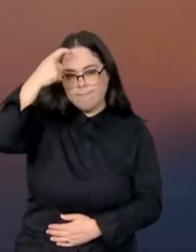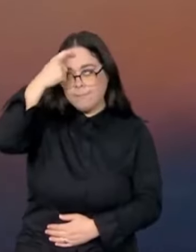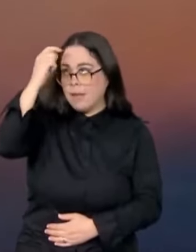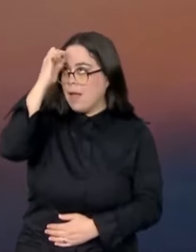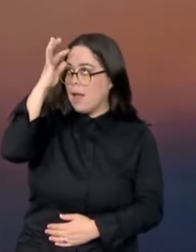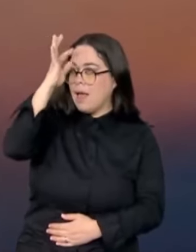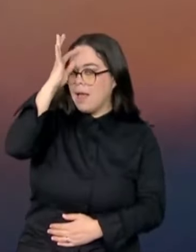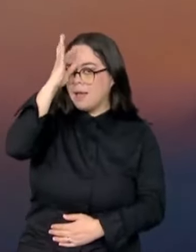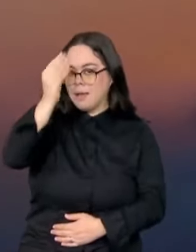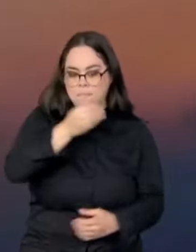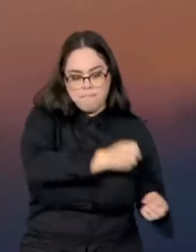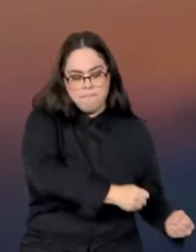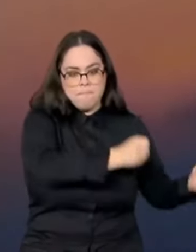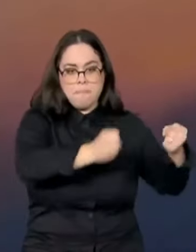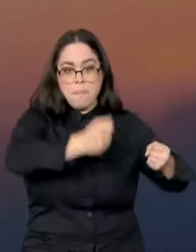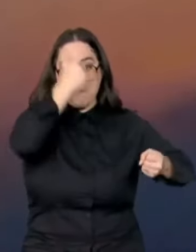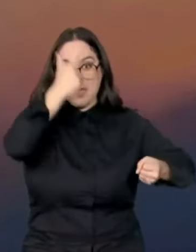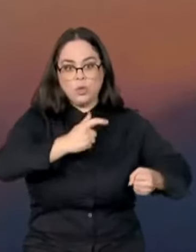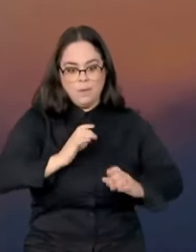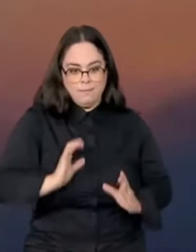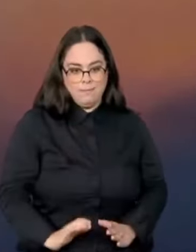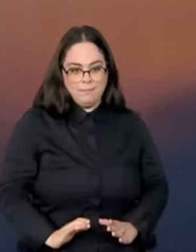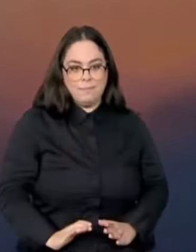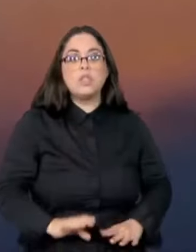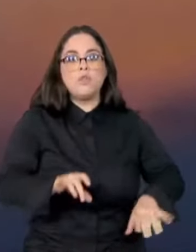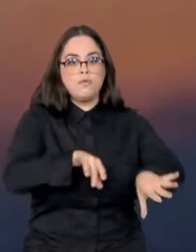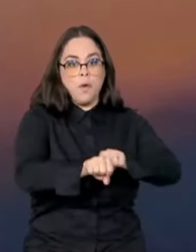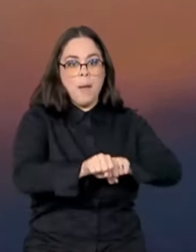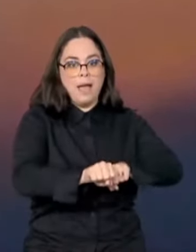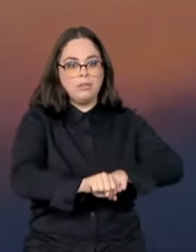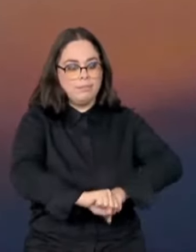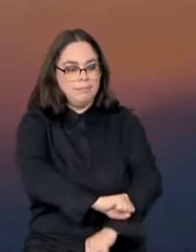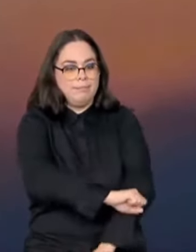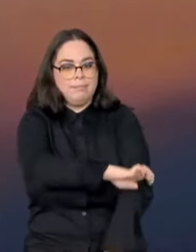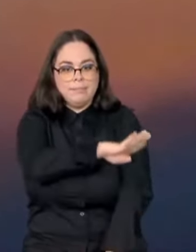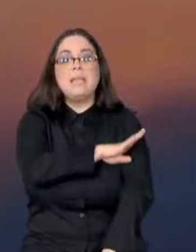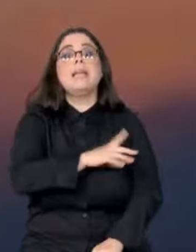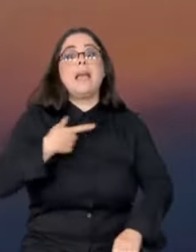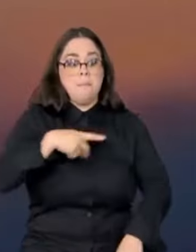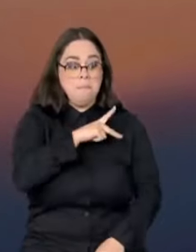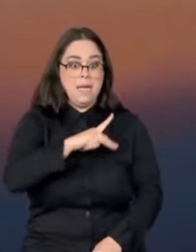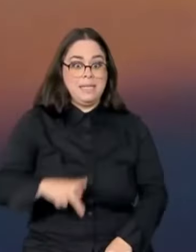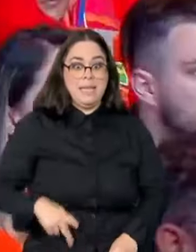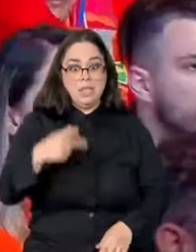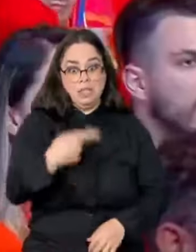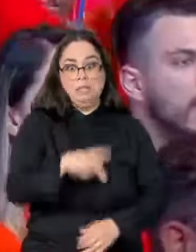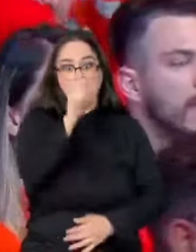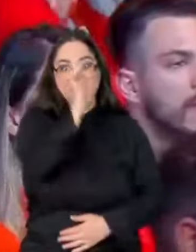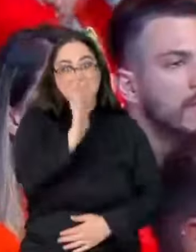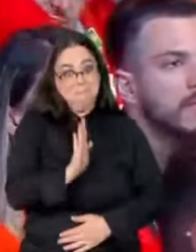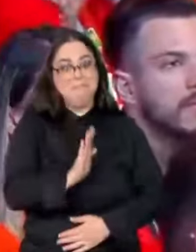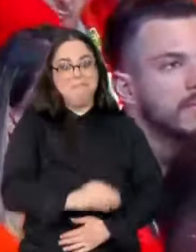de colocar um cidadão só com diploma primário para ser presidente da República desse país.